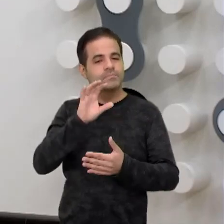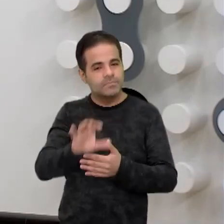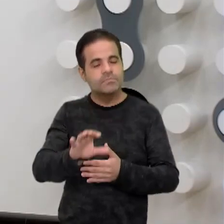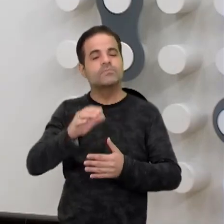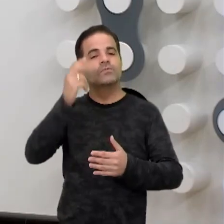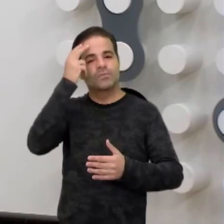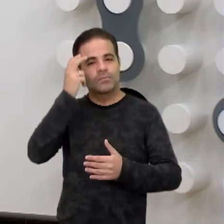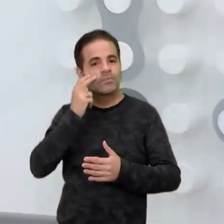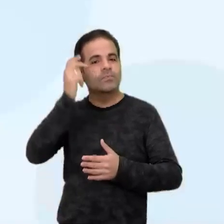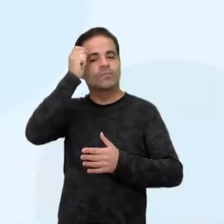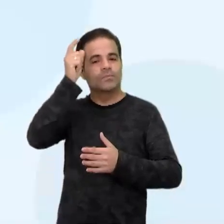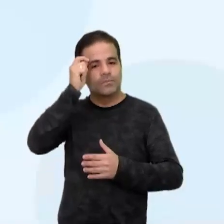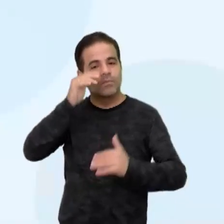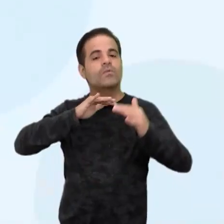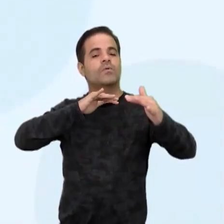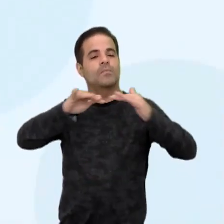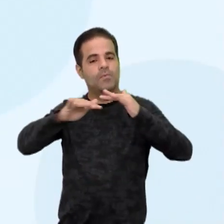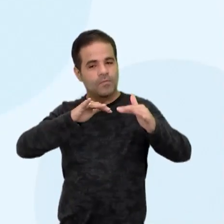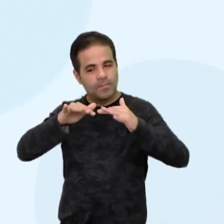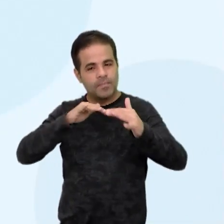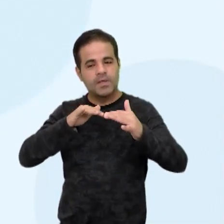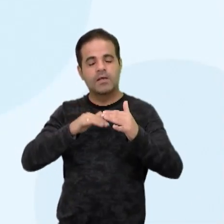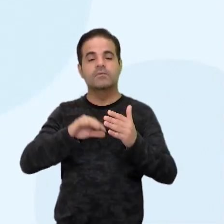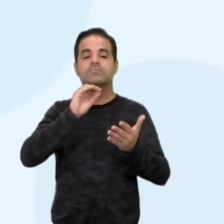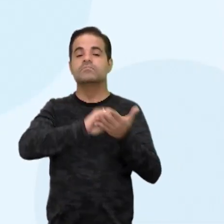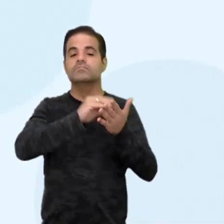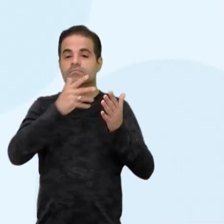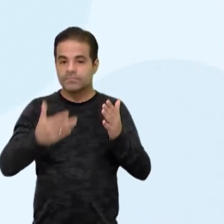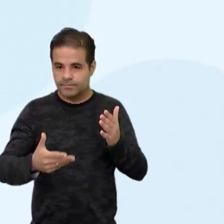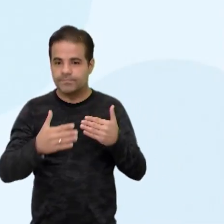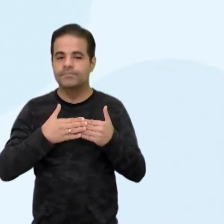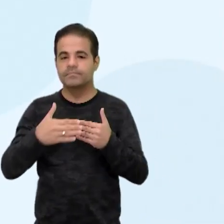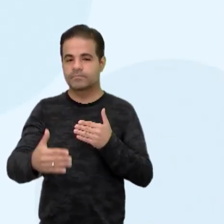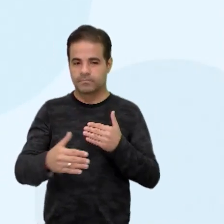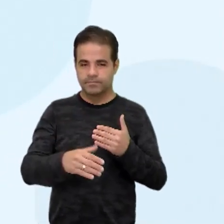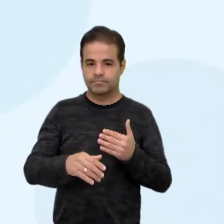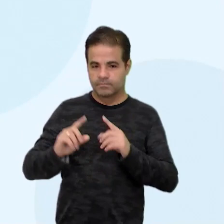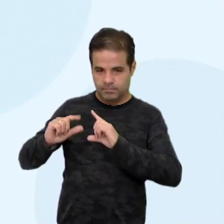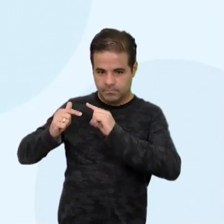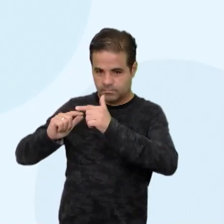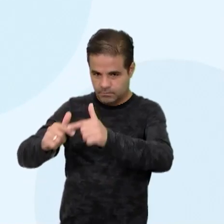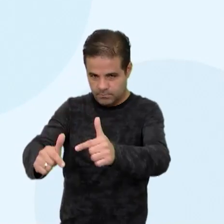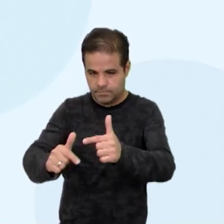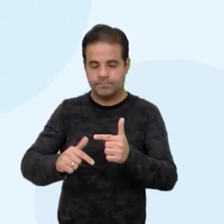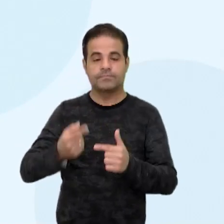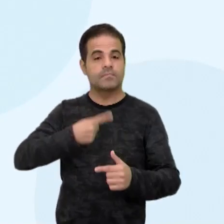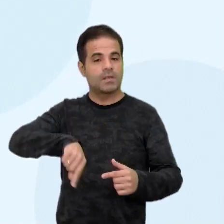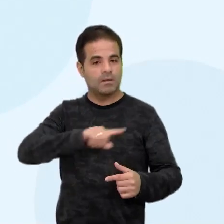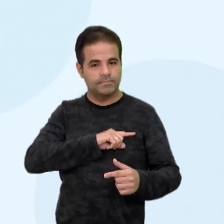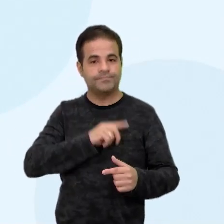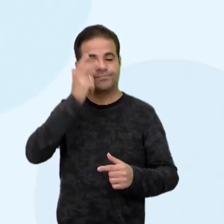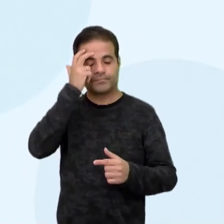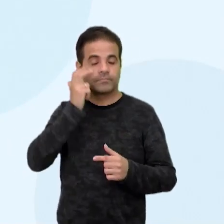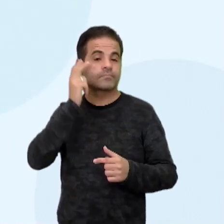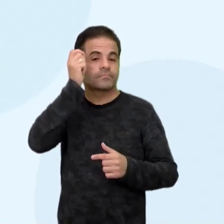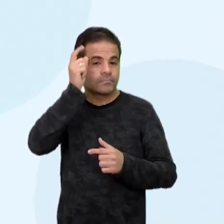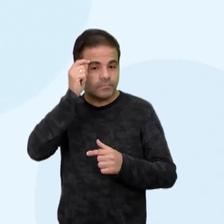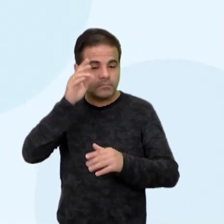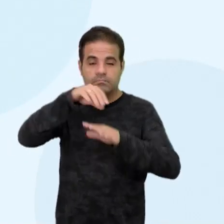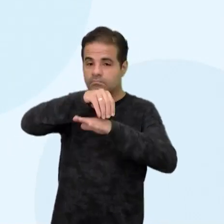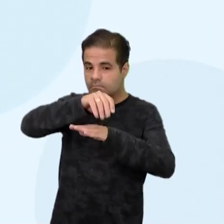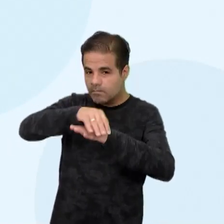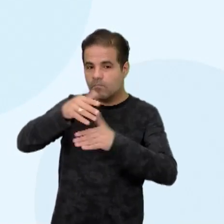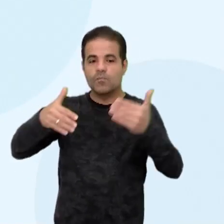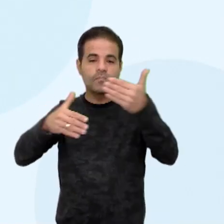em Movimento, da unidade curricular Tradições e Heranças Culturais, tá certo? Então eu vou passando os